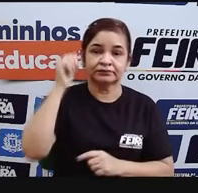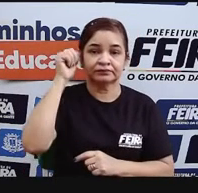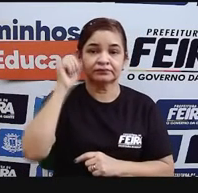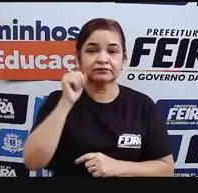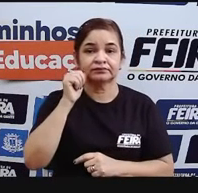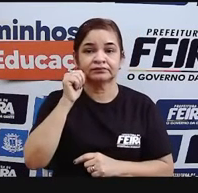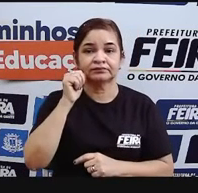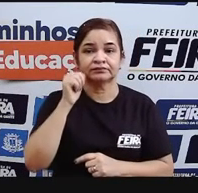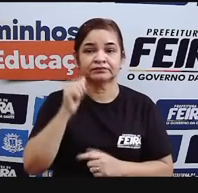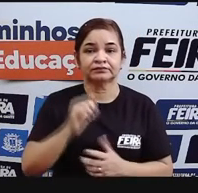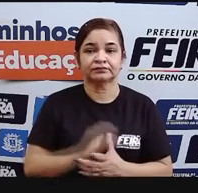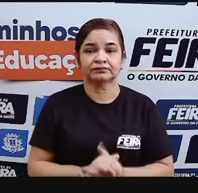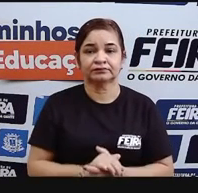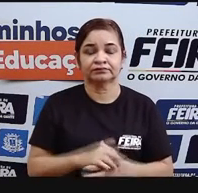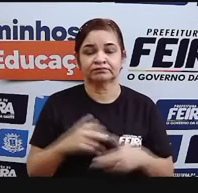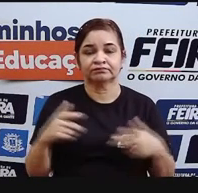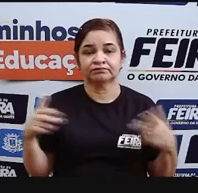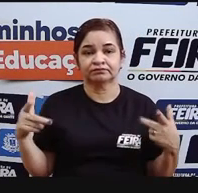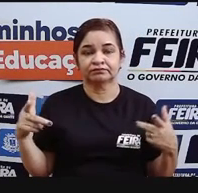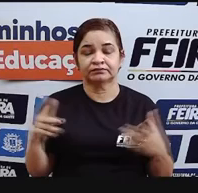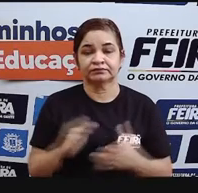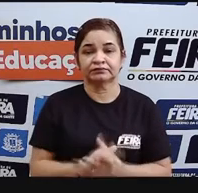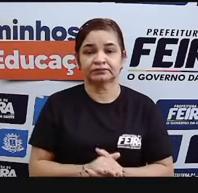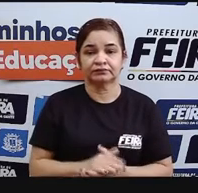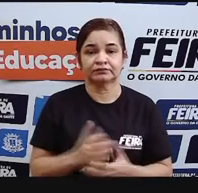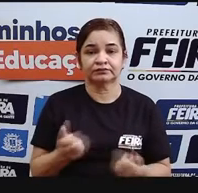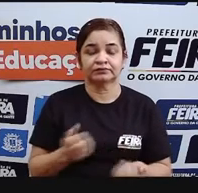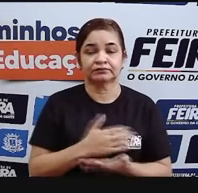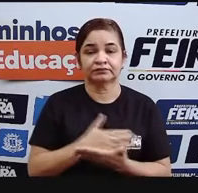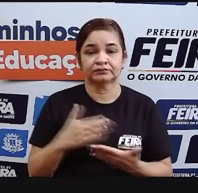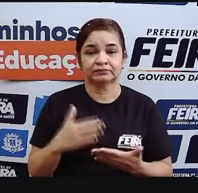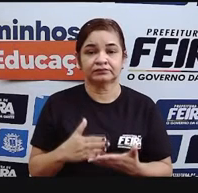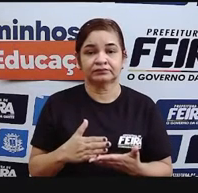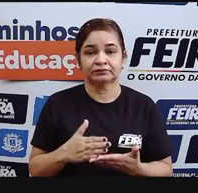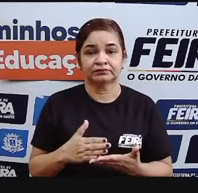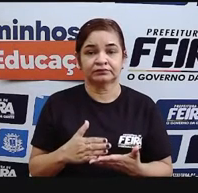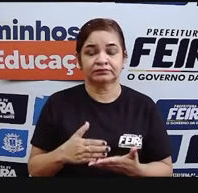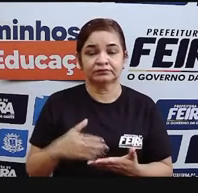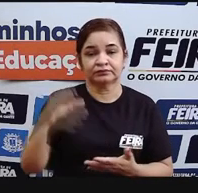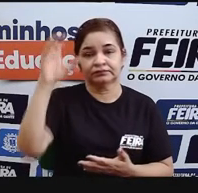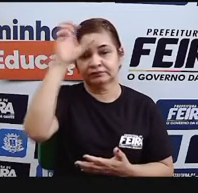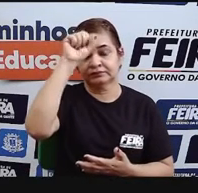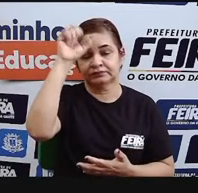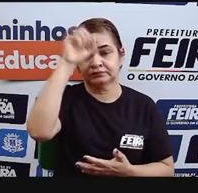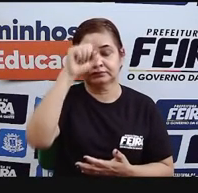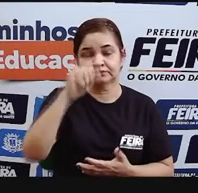em números. Vamos seguir aqui o nosso aprendizado?